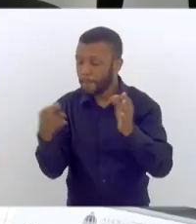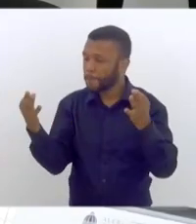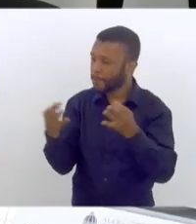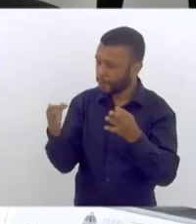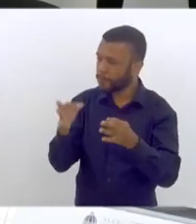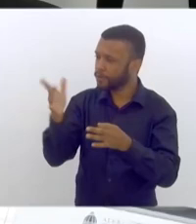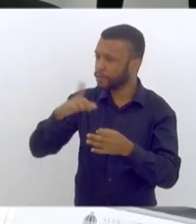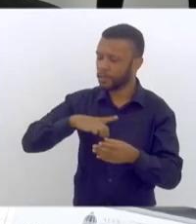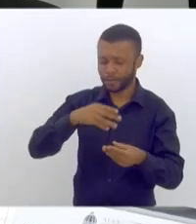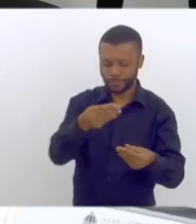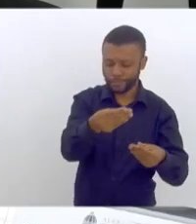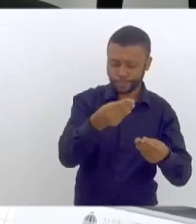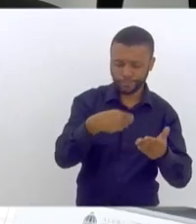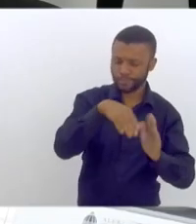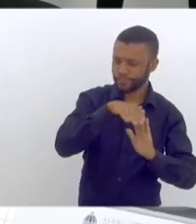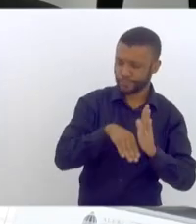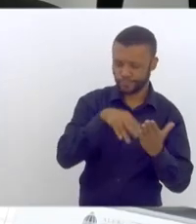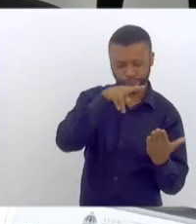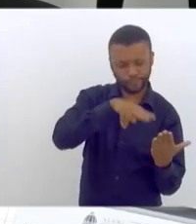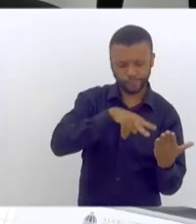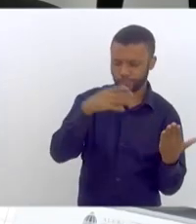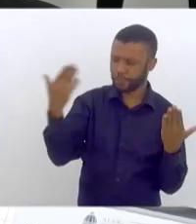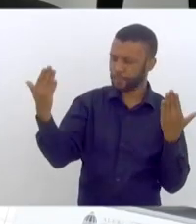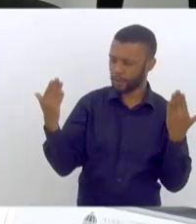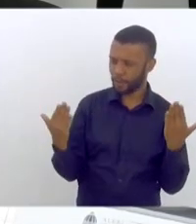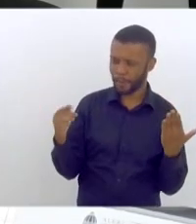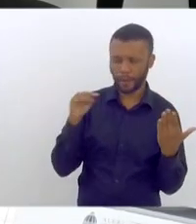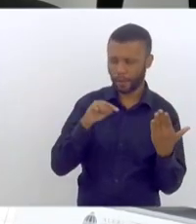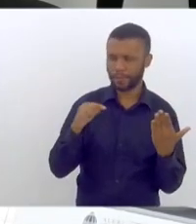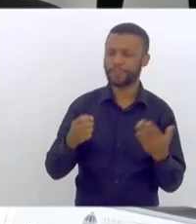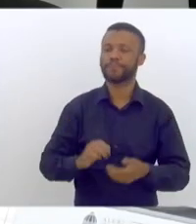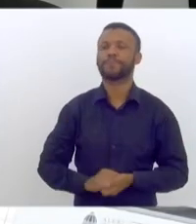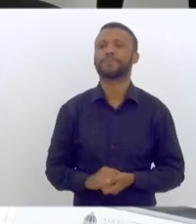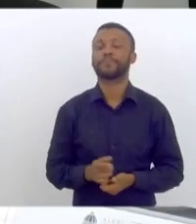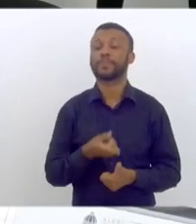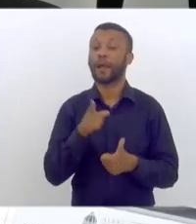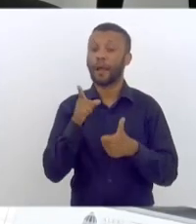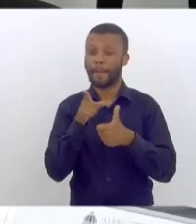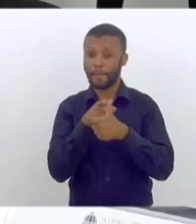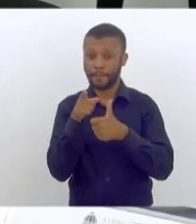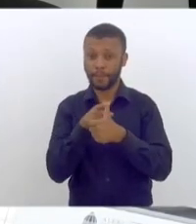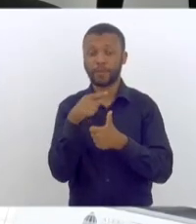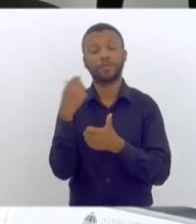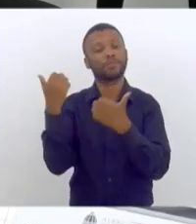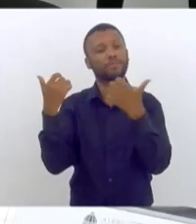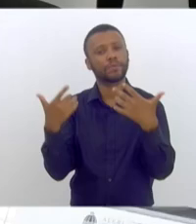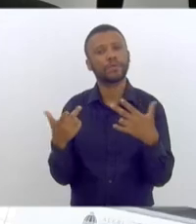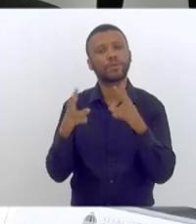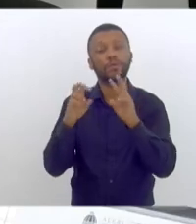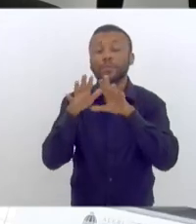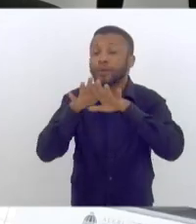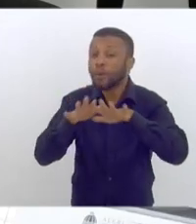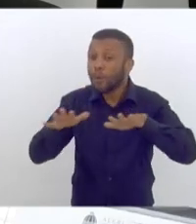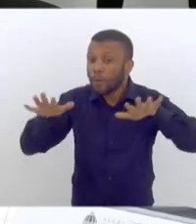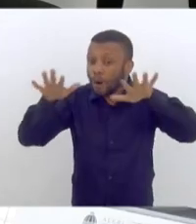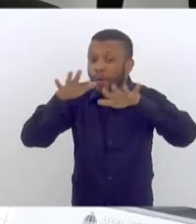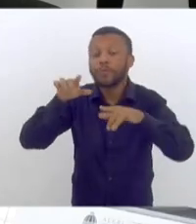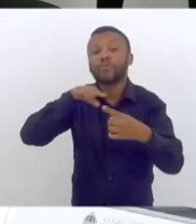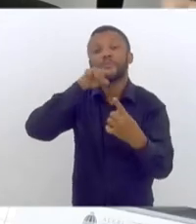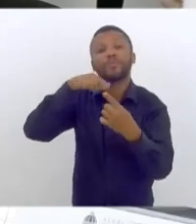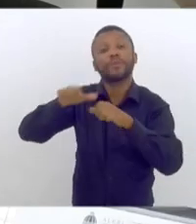ok bom as primeiras aqui a gente está falando é mais da do preâmbulo né de que